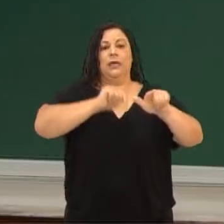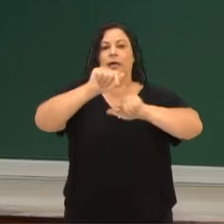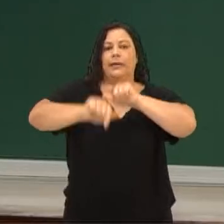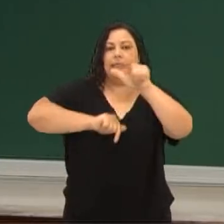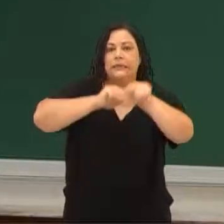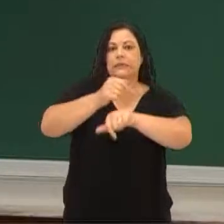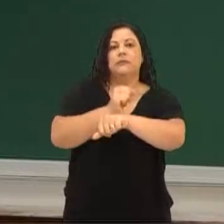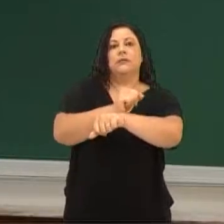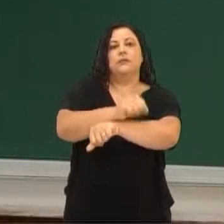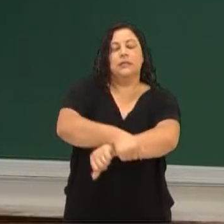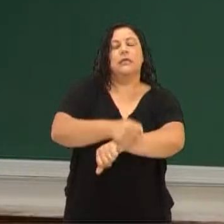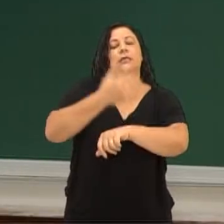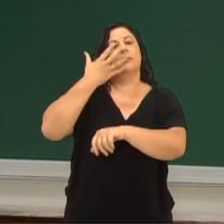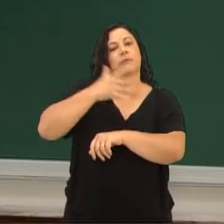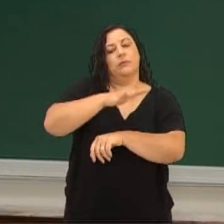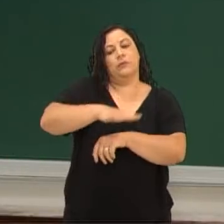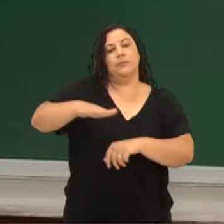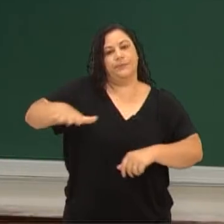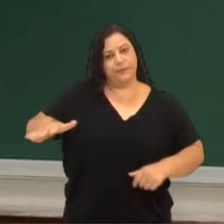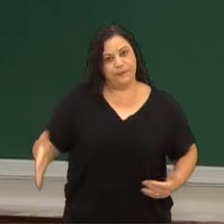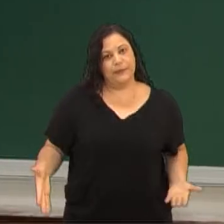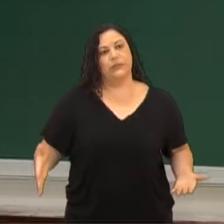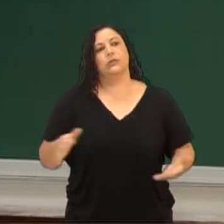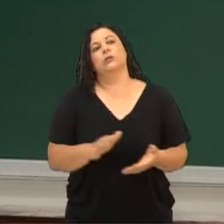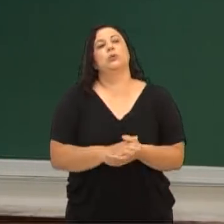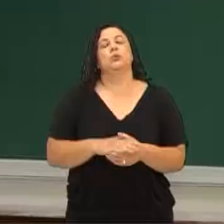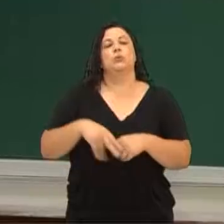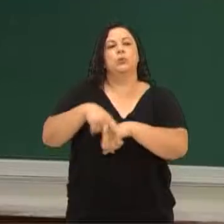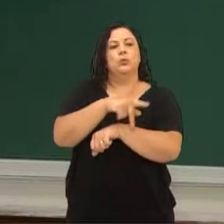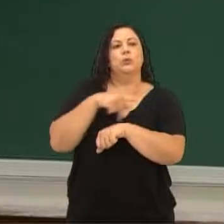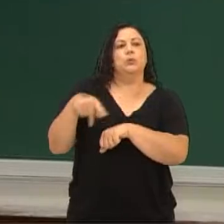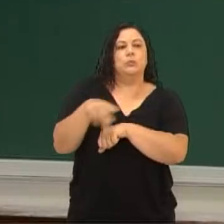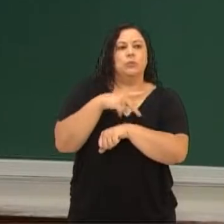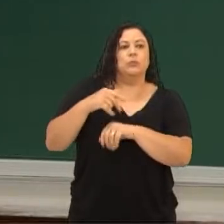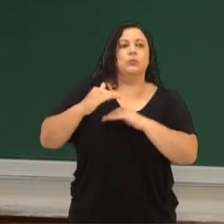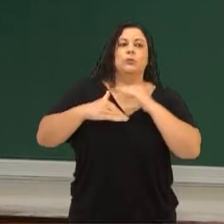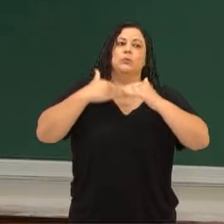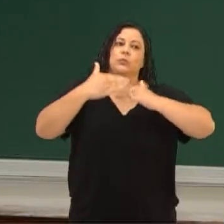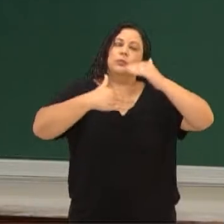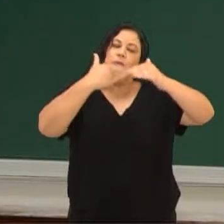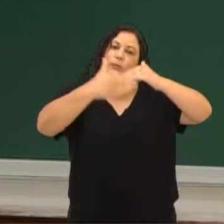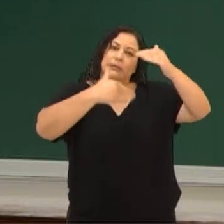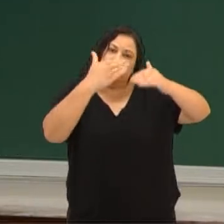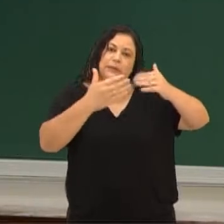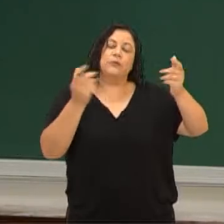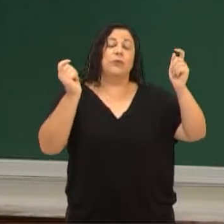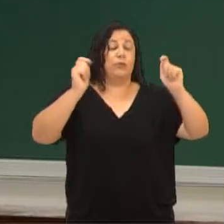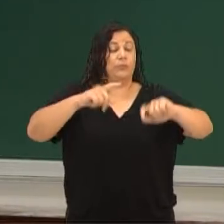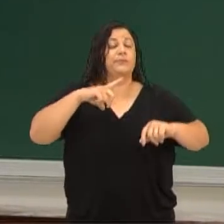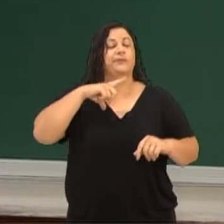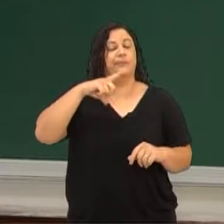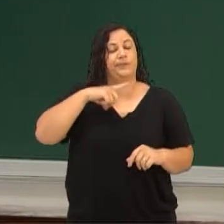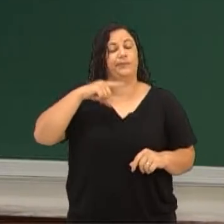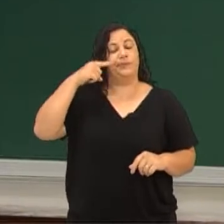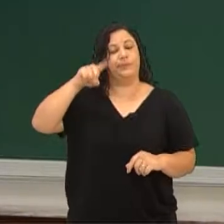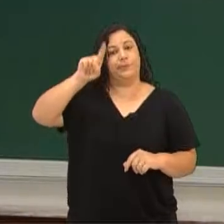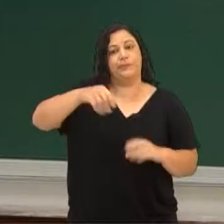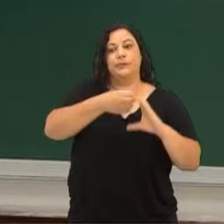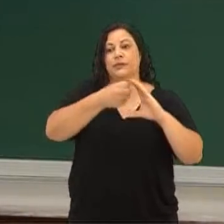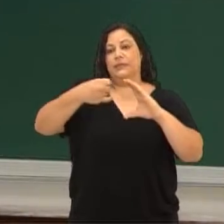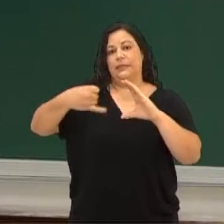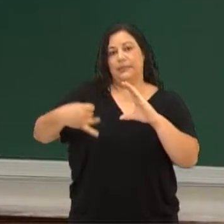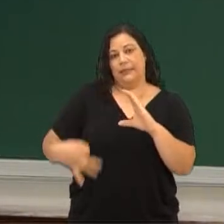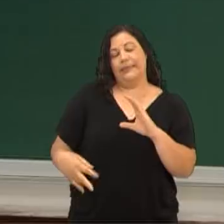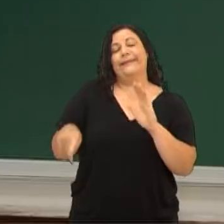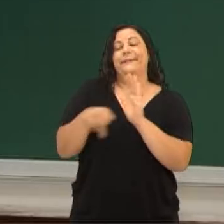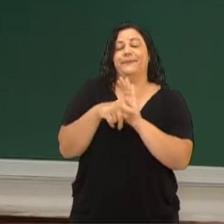Nas imagens a gente pode ver, né, nos países em desenvolvimento, nos subdesenvolvidos, nós temos essa característica